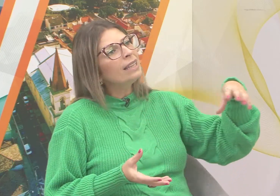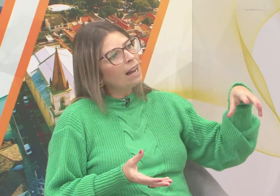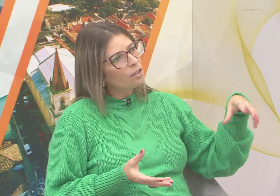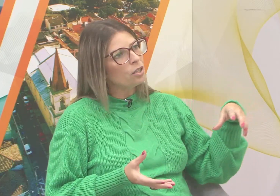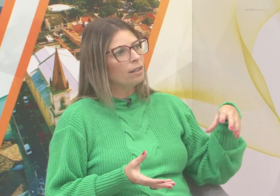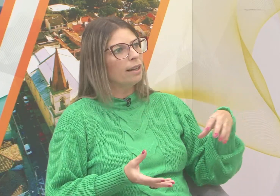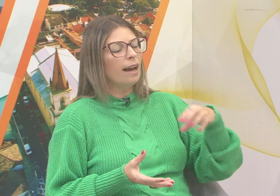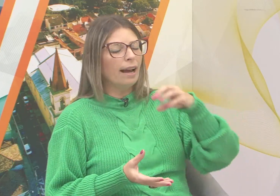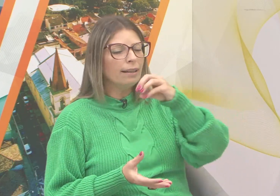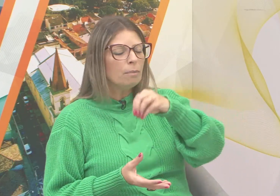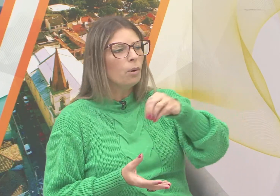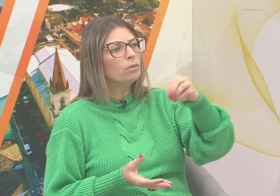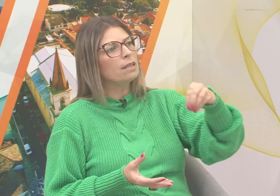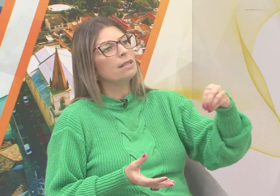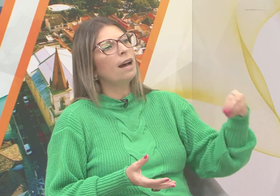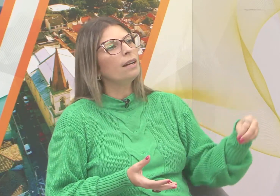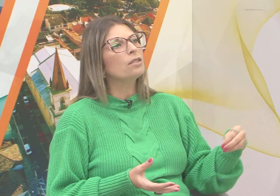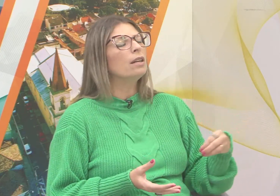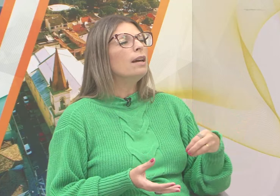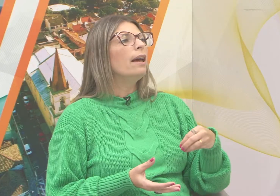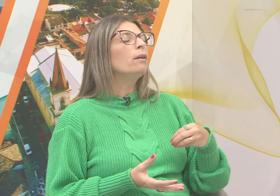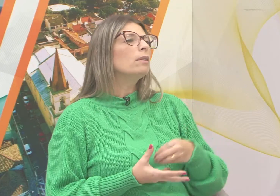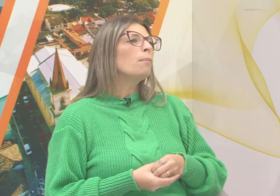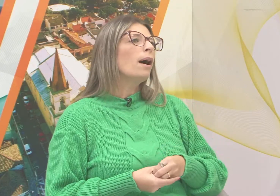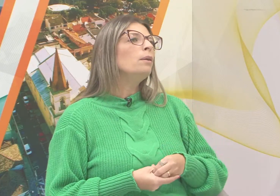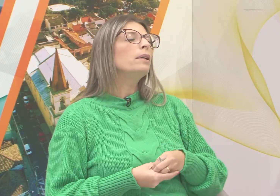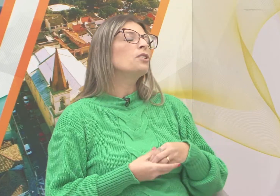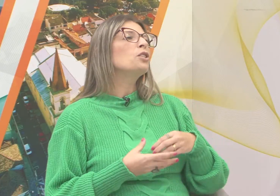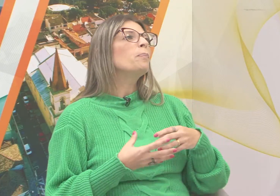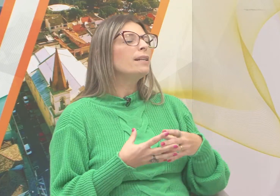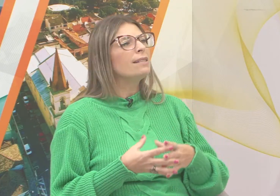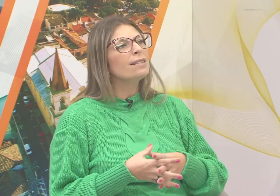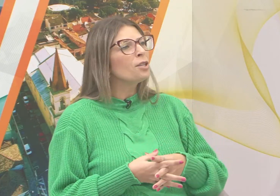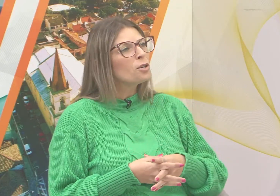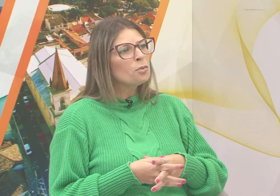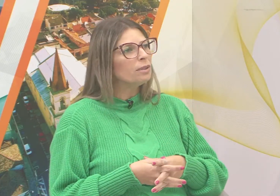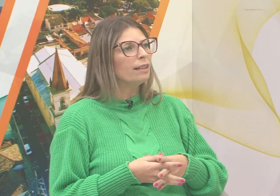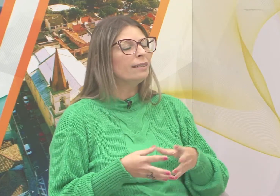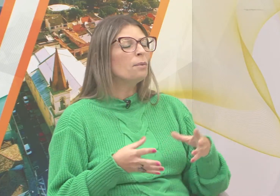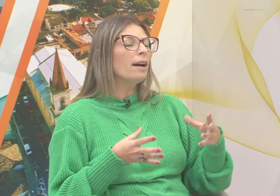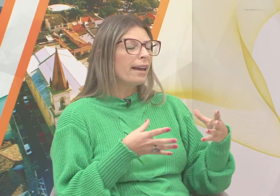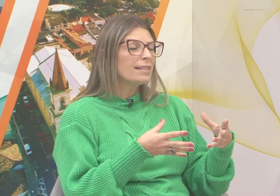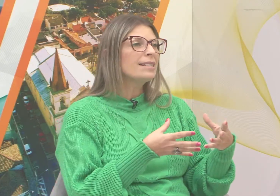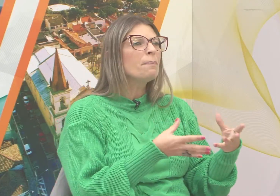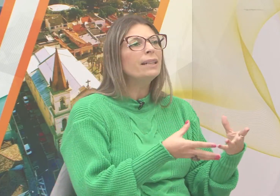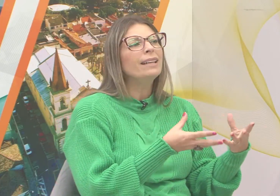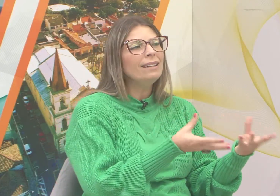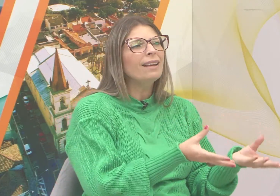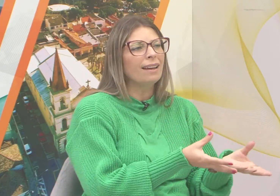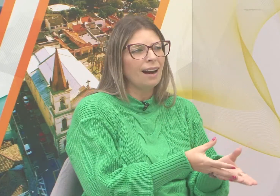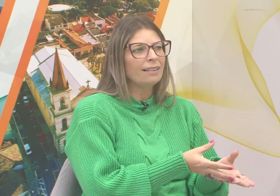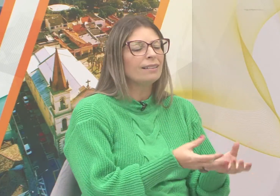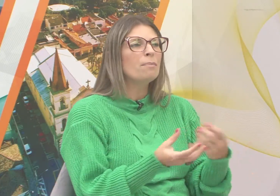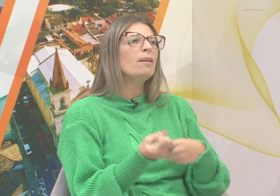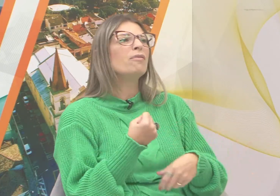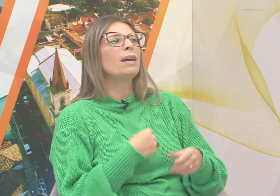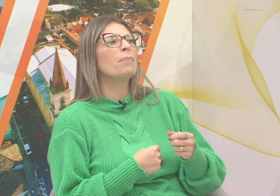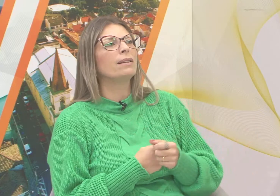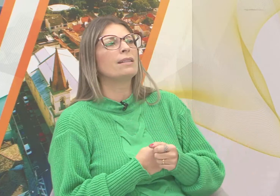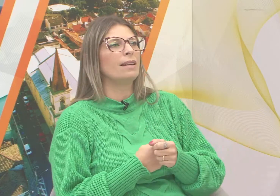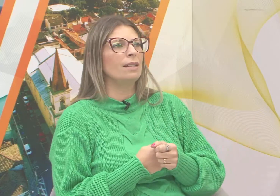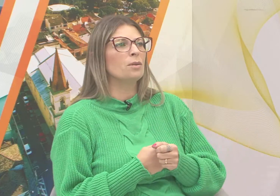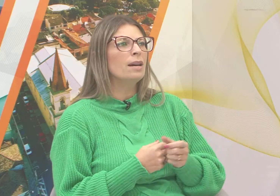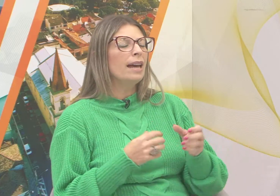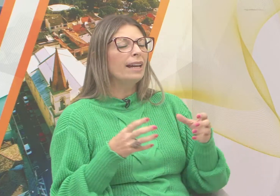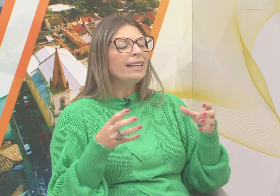a cidade, né? Cada ponto da cidade é um trabalho que a gente precisa de ajuda. Então essa semana integrada também vem